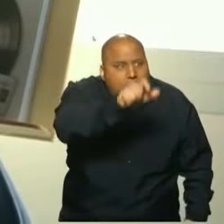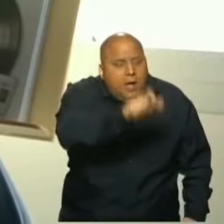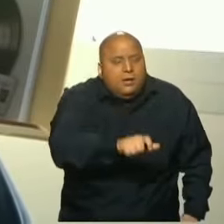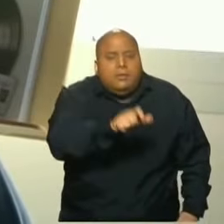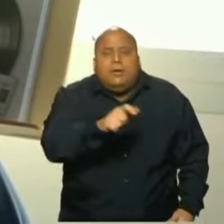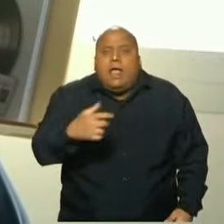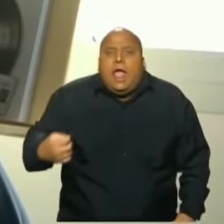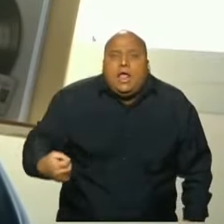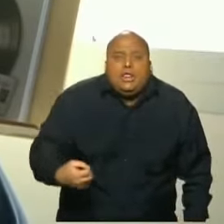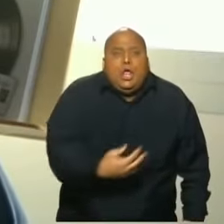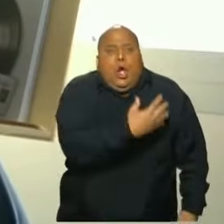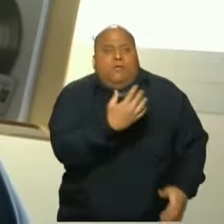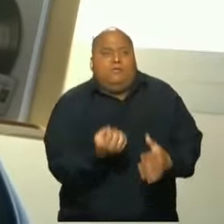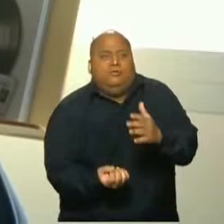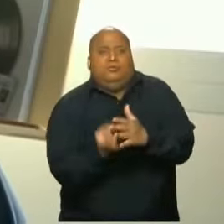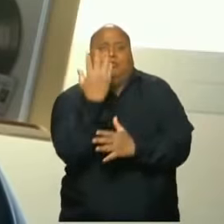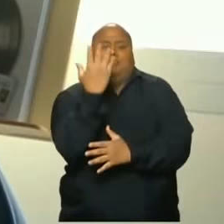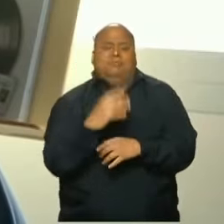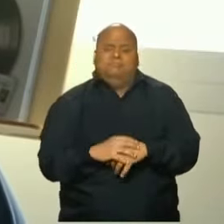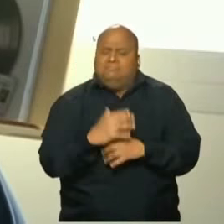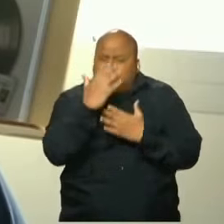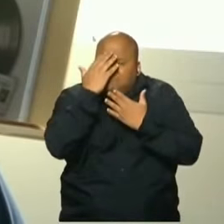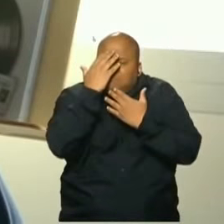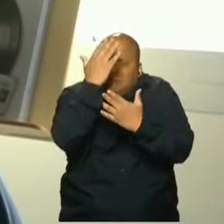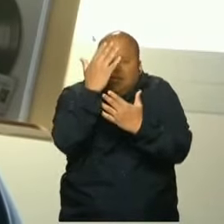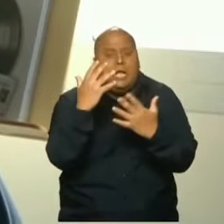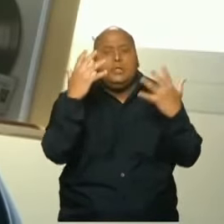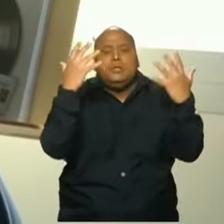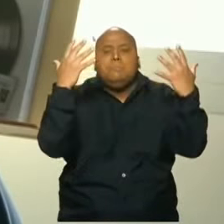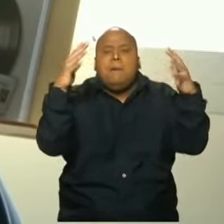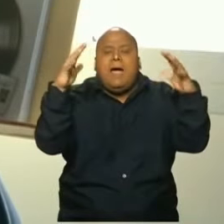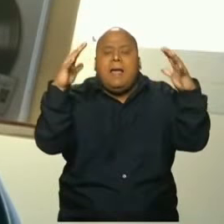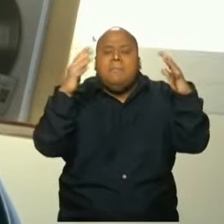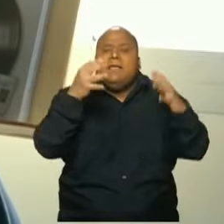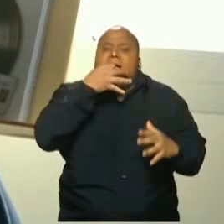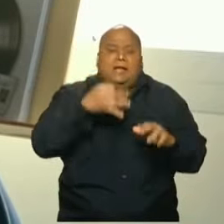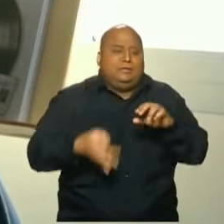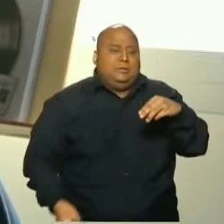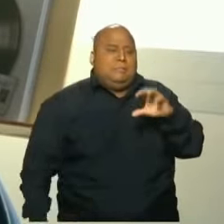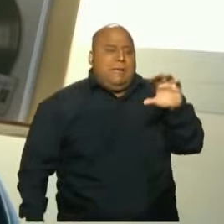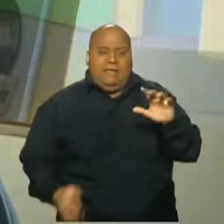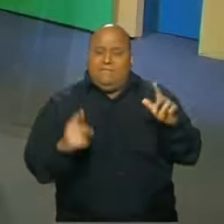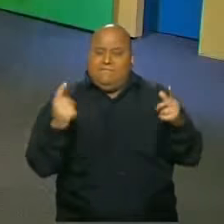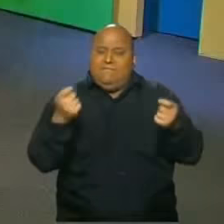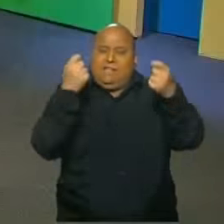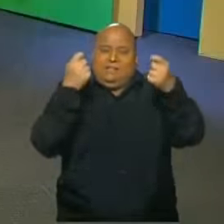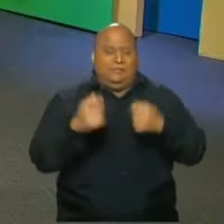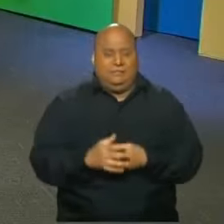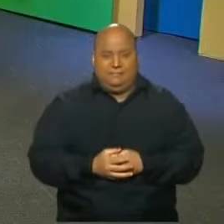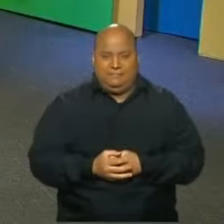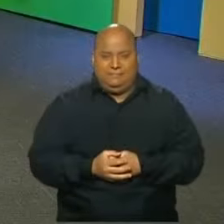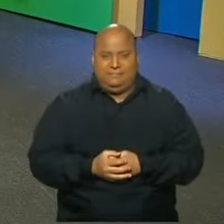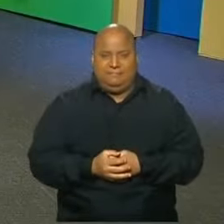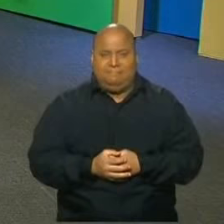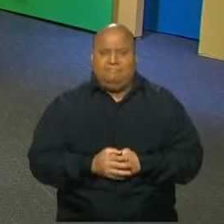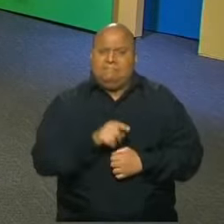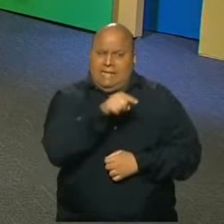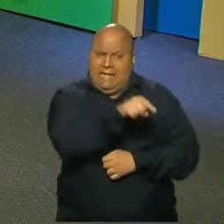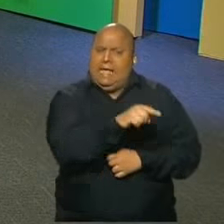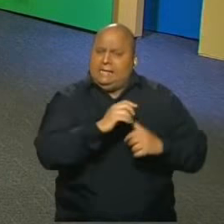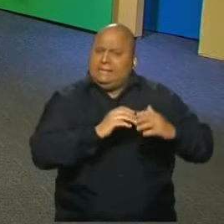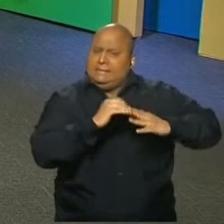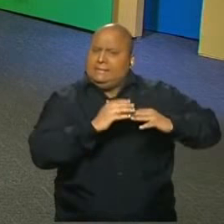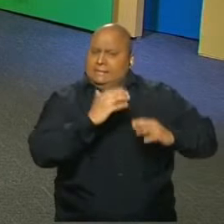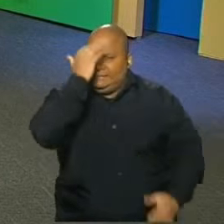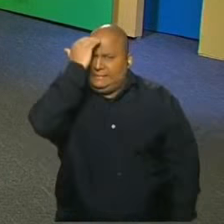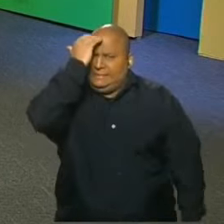é a novidade aparecendo aí. Muito obrigado, então. Parabéns à Rádio MEC pelo festival. E esse entende de festival, hein?